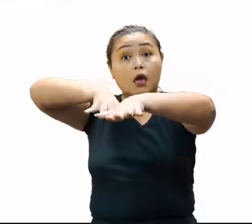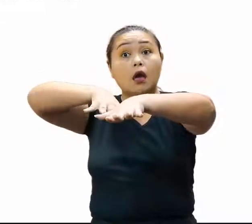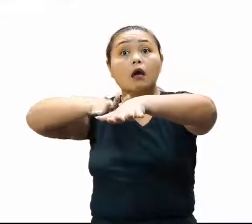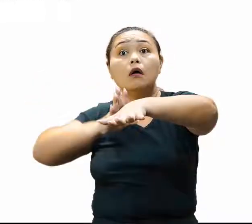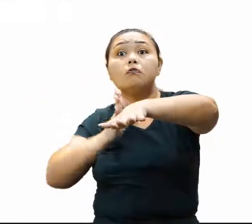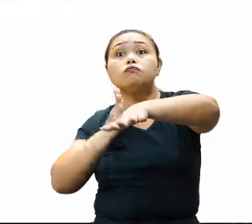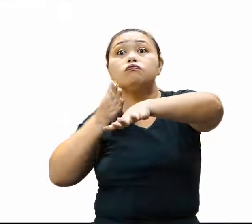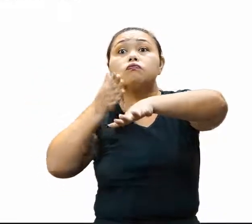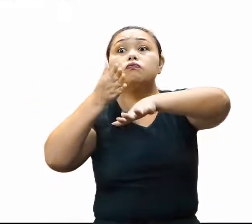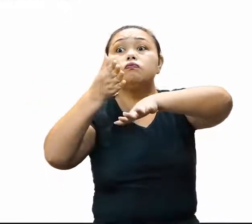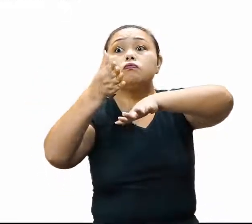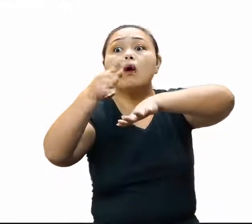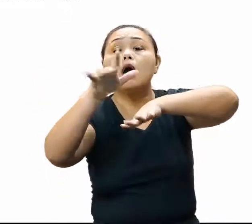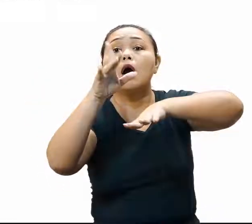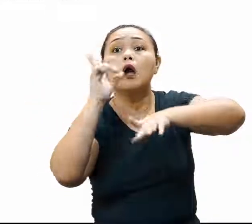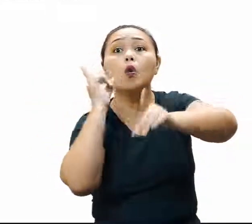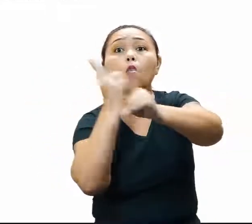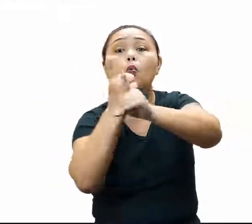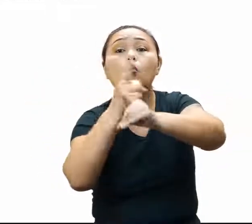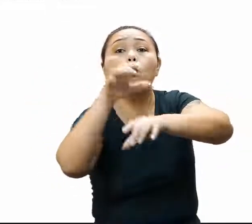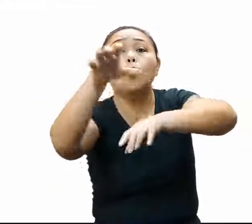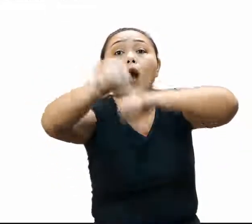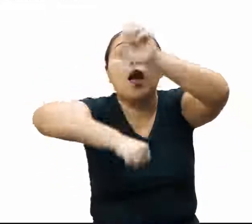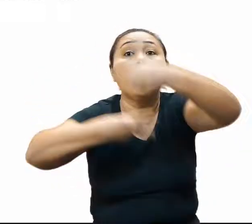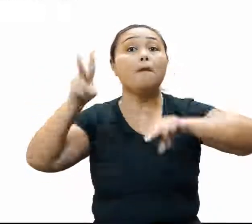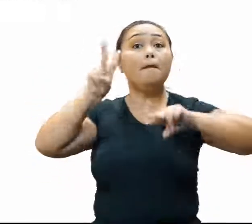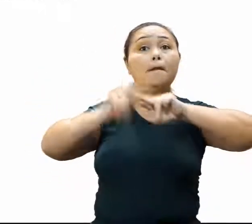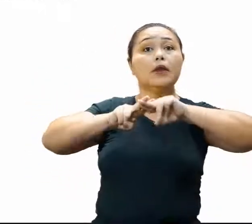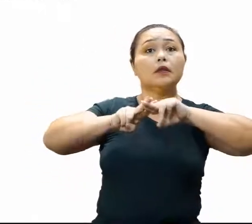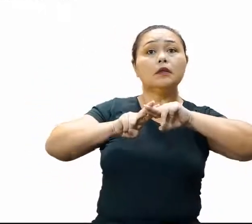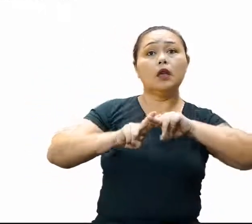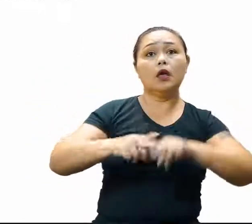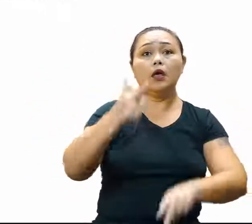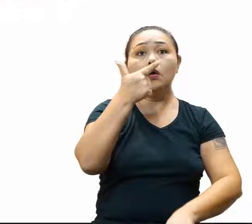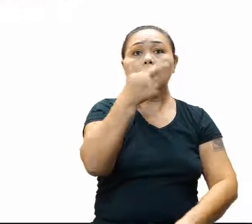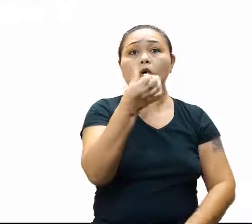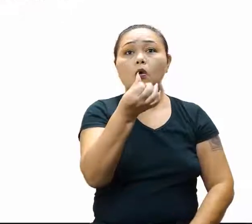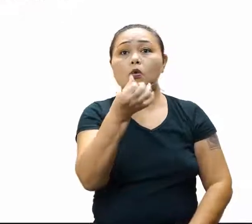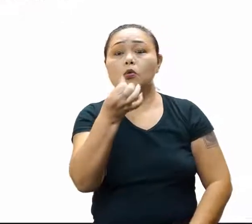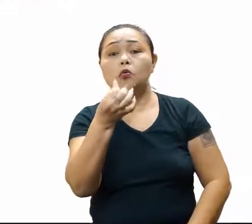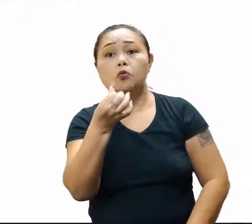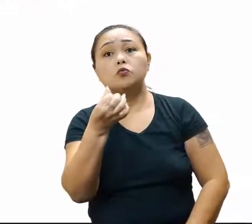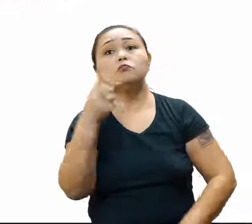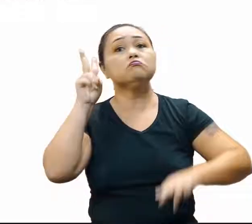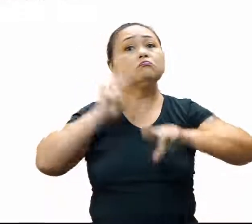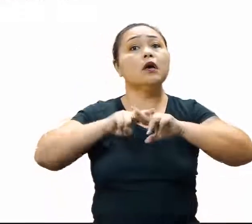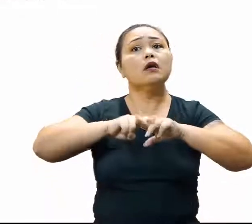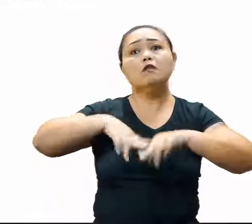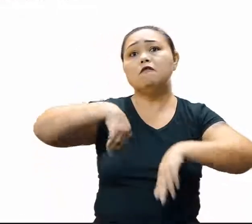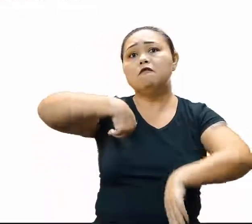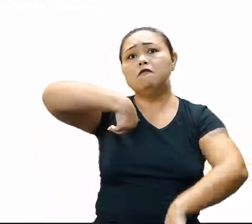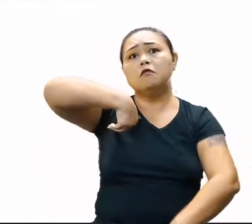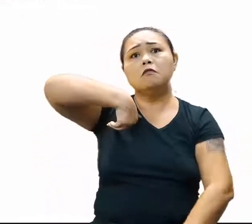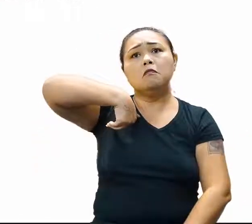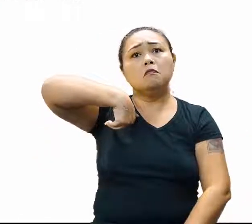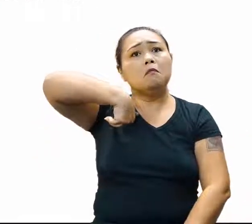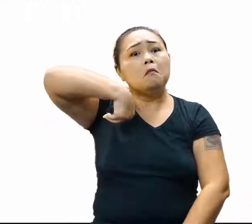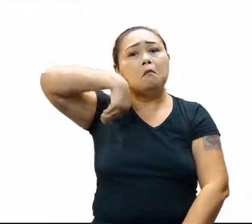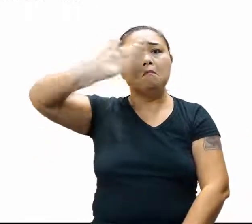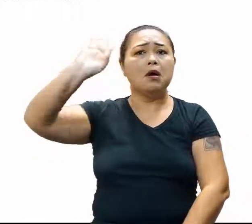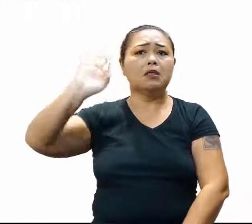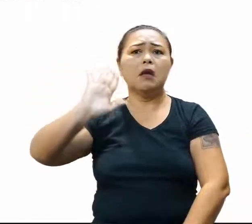266 índios. E olha aí, vão matar mais de 600. Caramba,